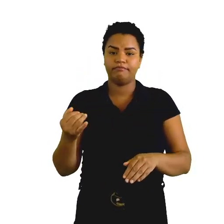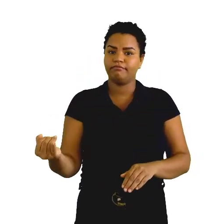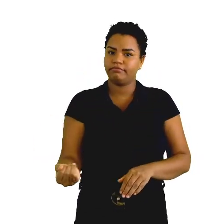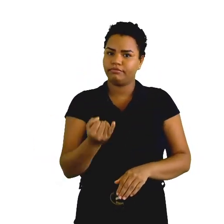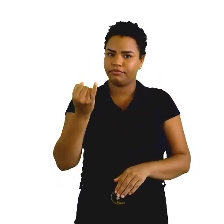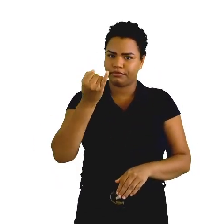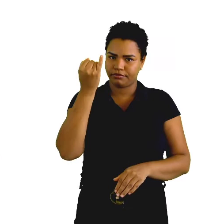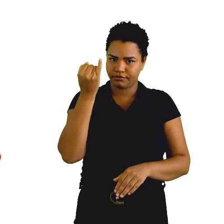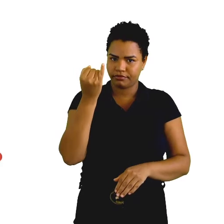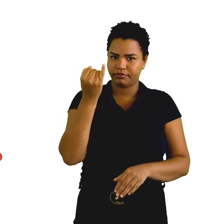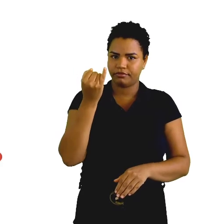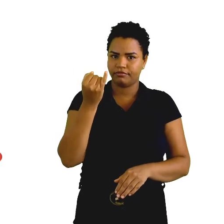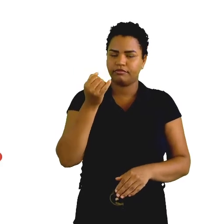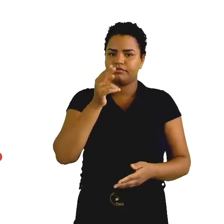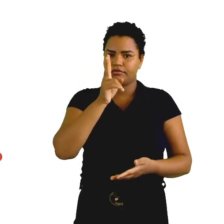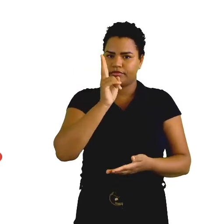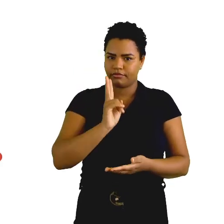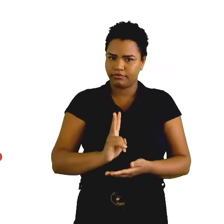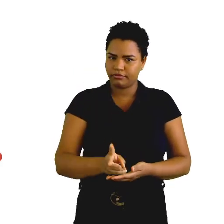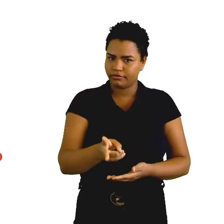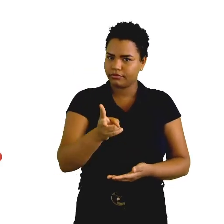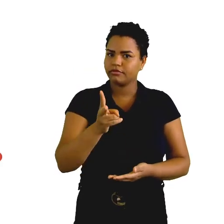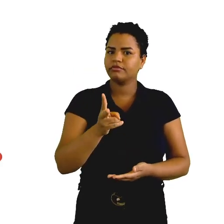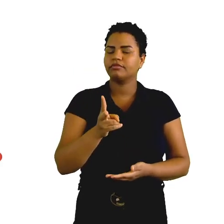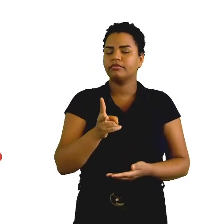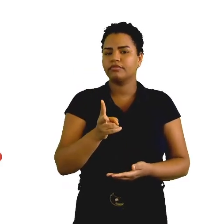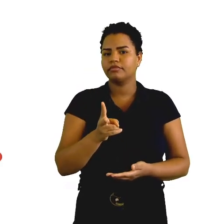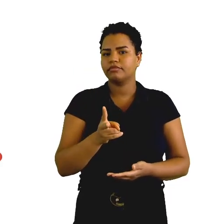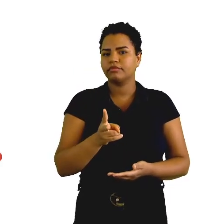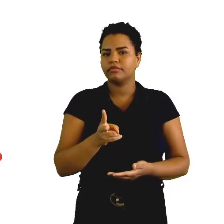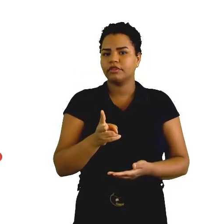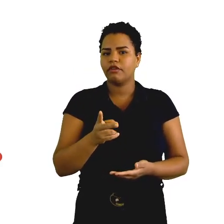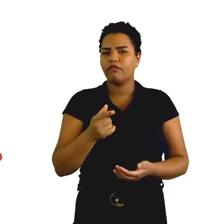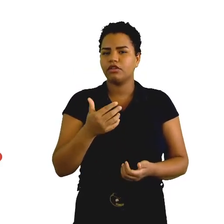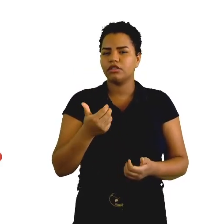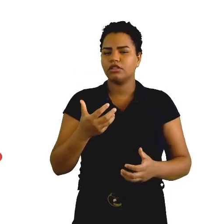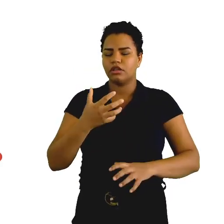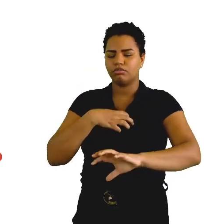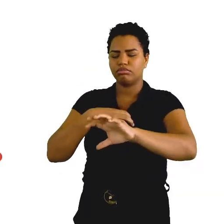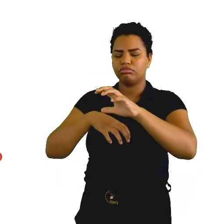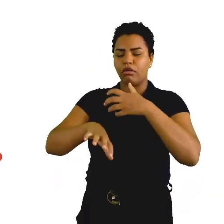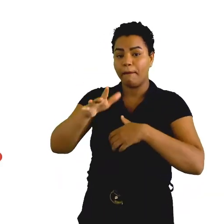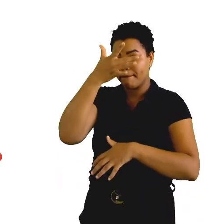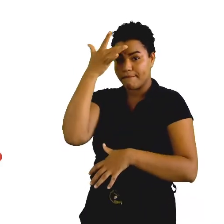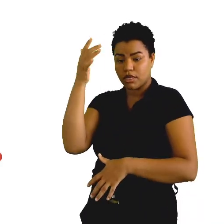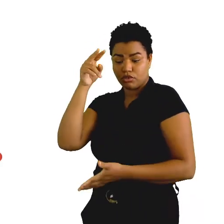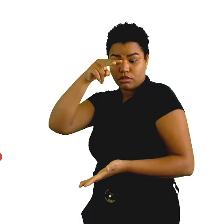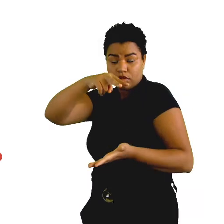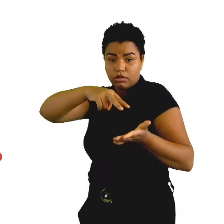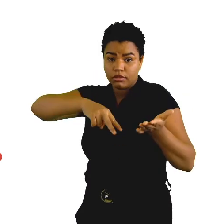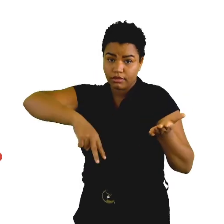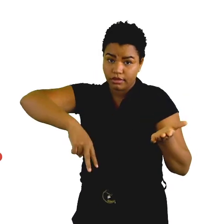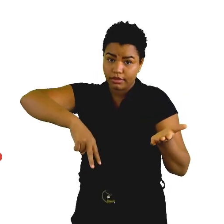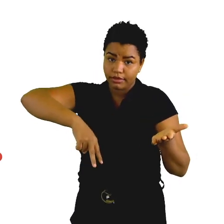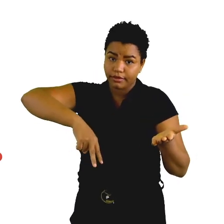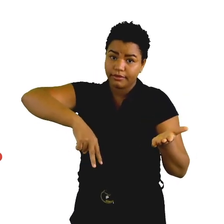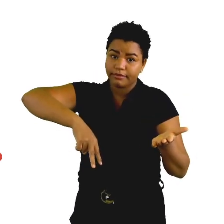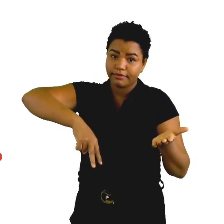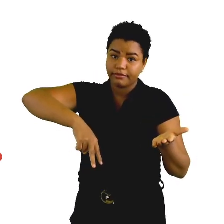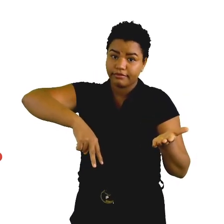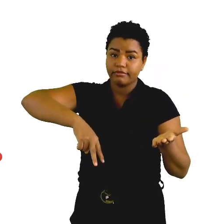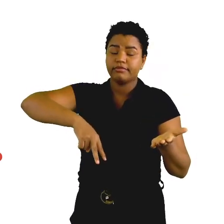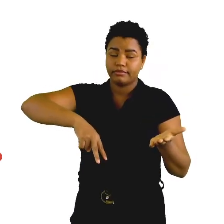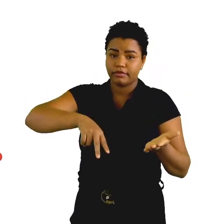Importante, sempre se coloque no lugar do leitor. Quem é o leitor? A pessoa que vai ler o seu